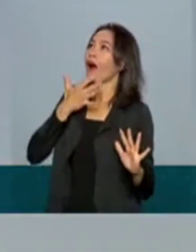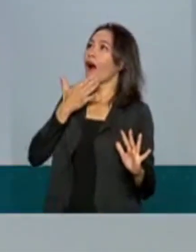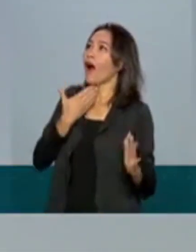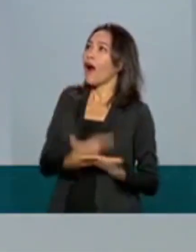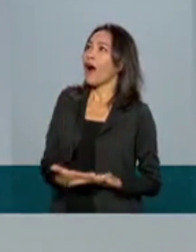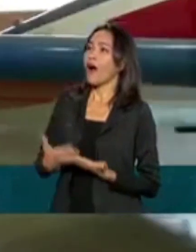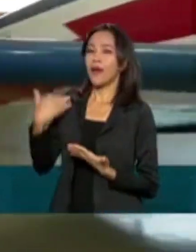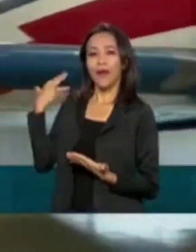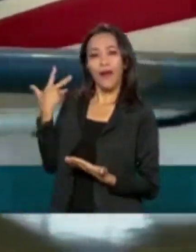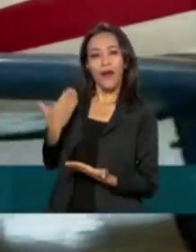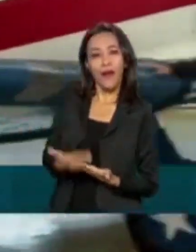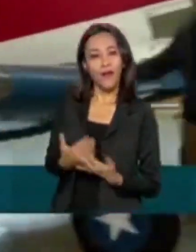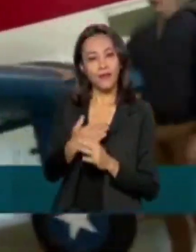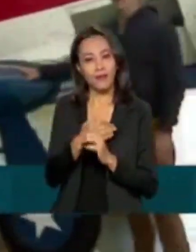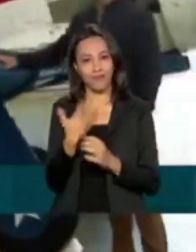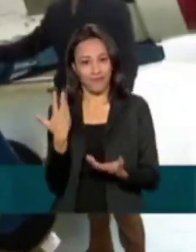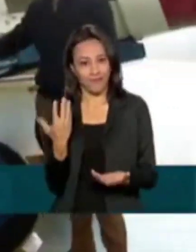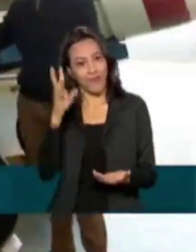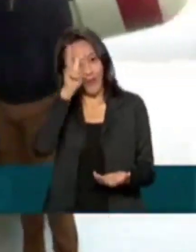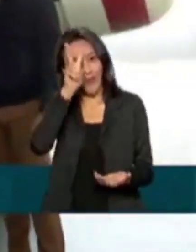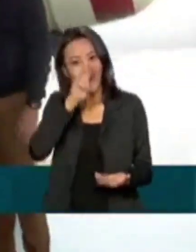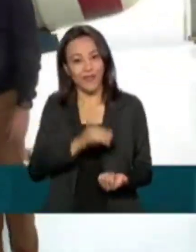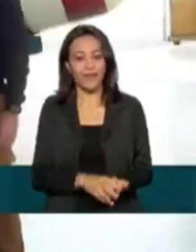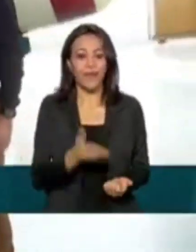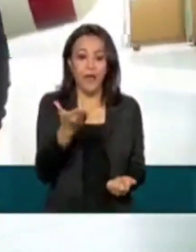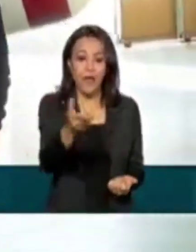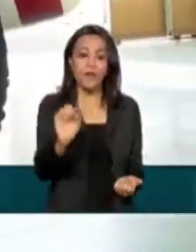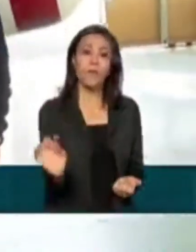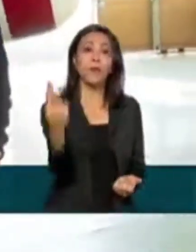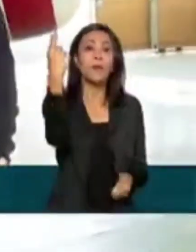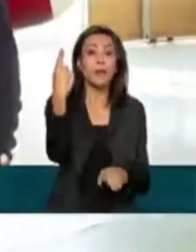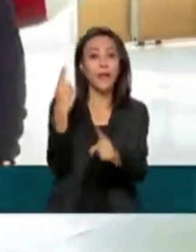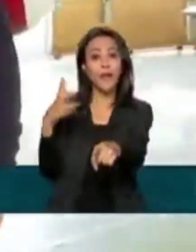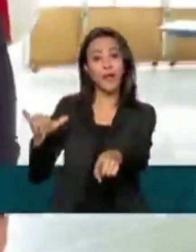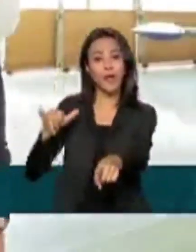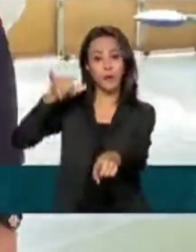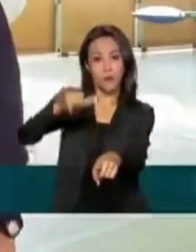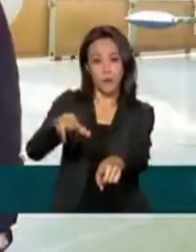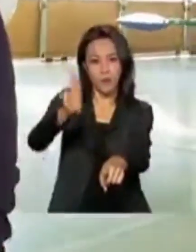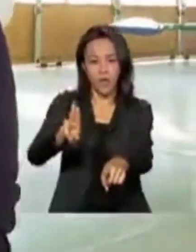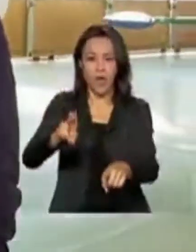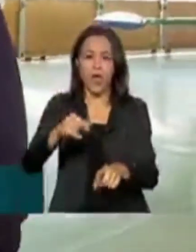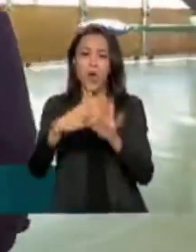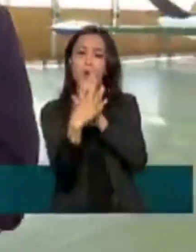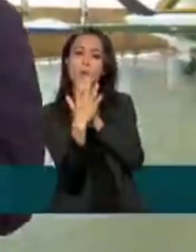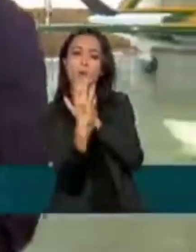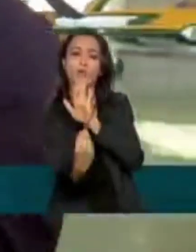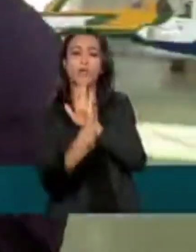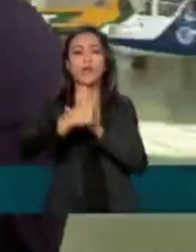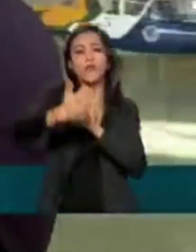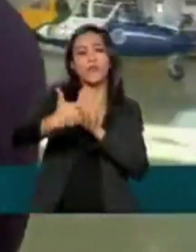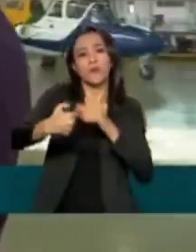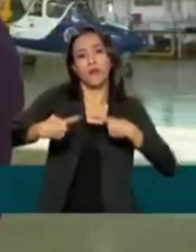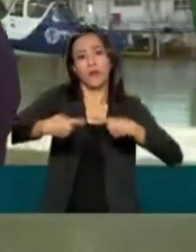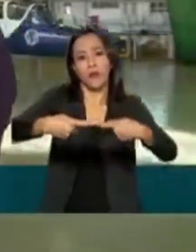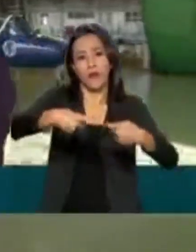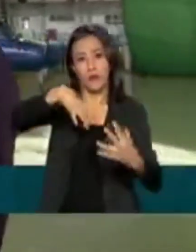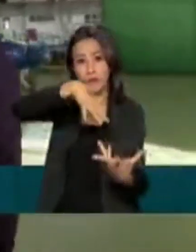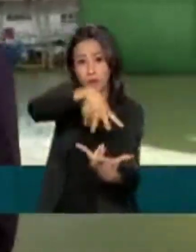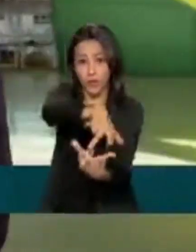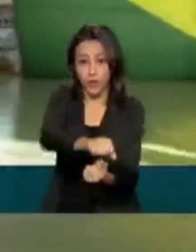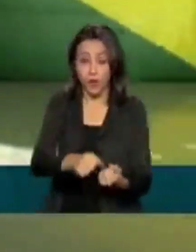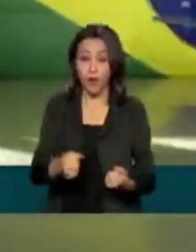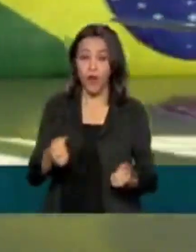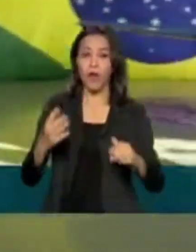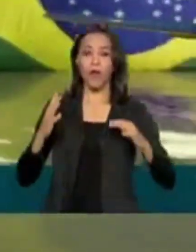toda a nossa história. Essa é a primeira aeronave usada na Esquadrilha da Fumaça, modelo da Segunda Guerra Mundial. Nas horas vagas, os pilotos